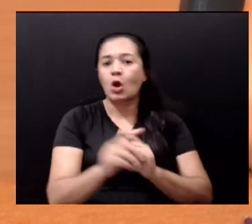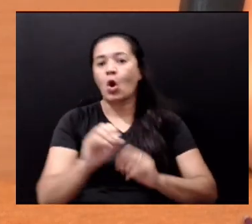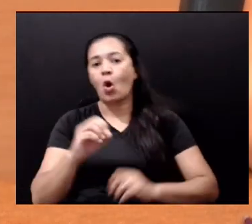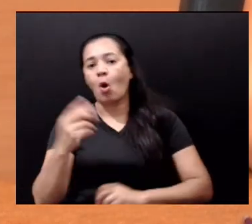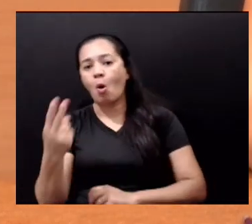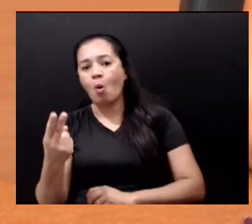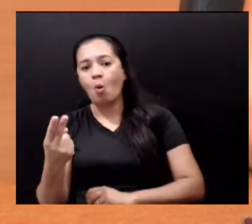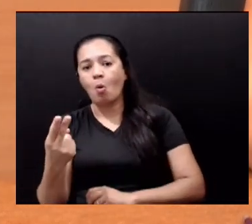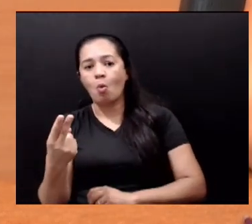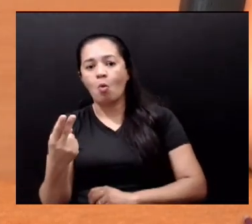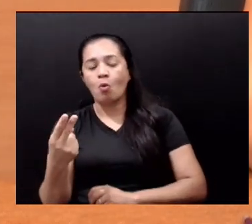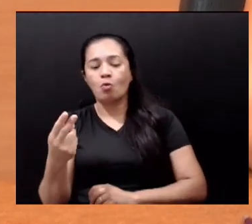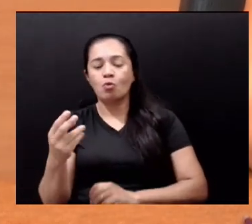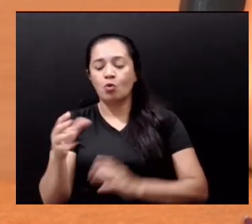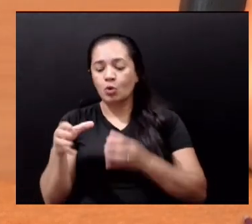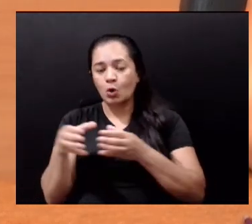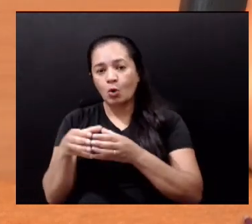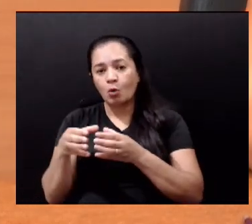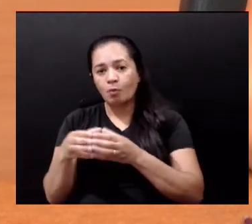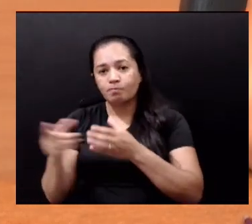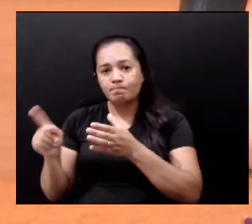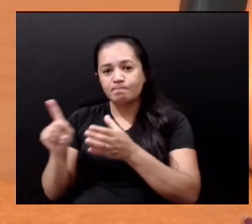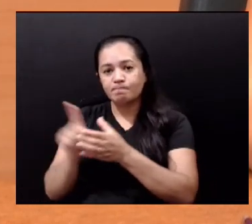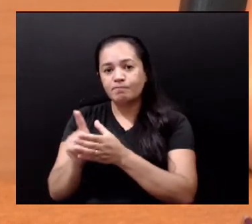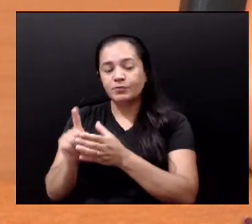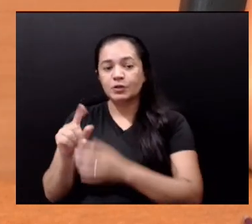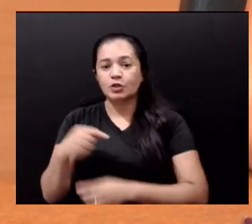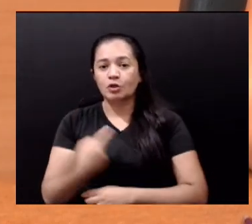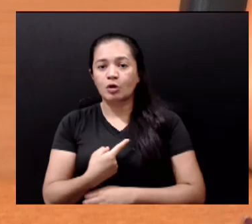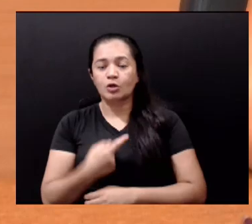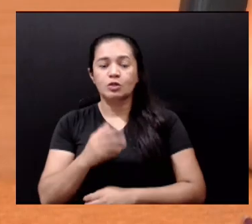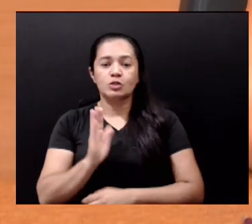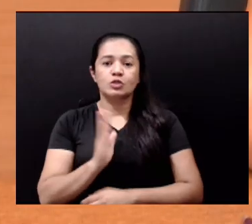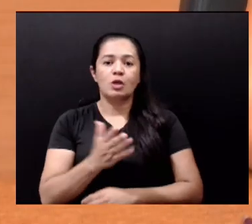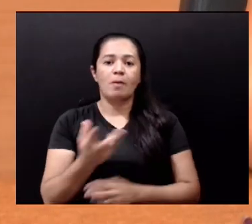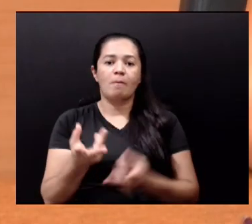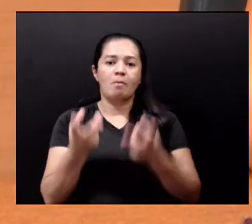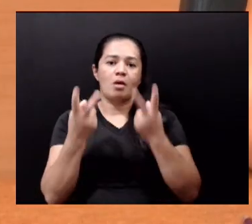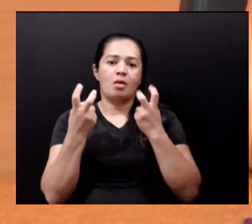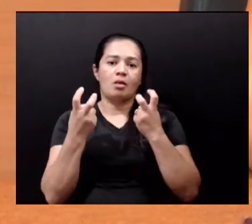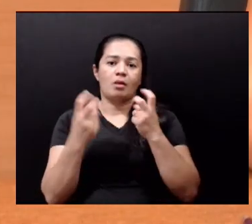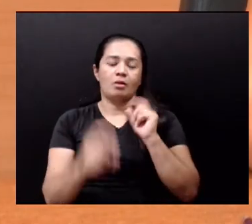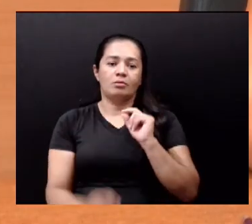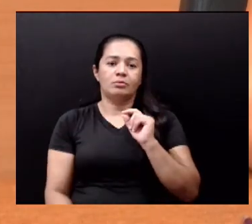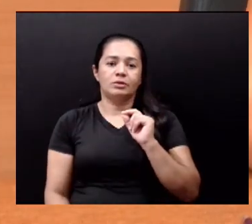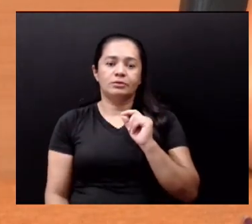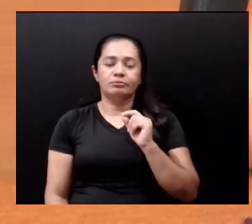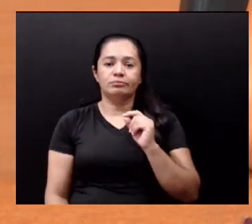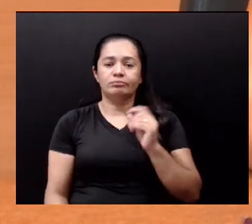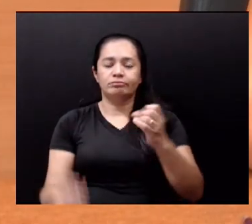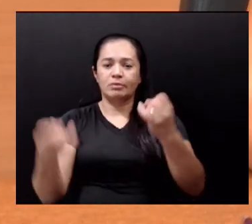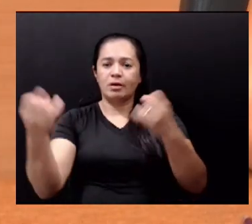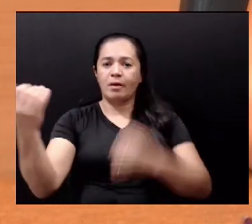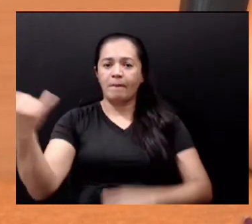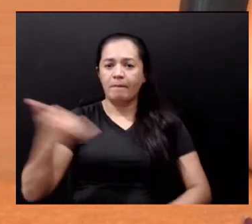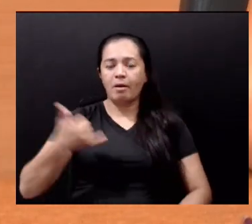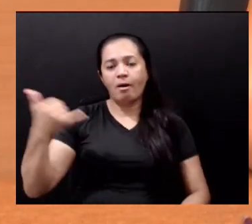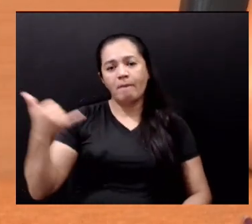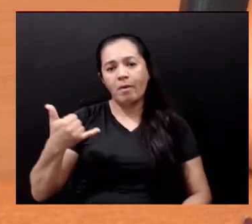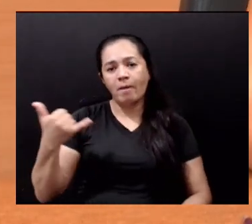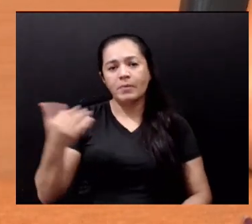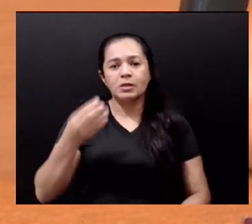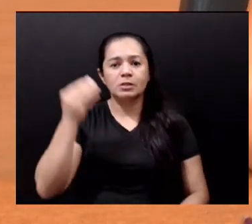da organização. Então, a gente tem visto muito aí, né? Recebemos relatos de tentativas de suicídio